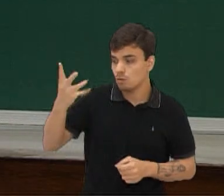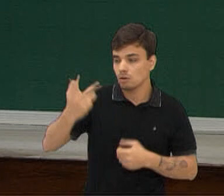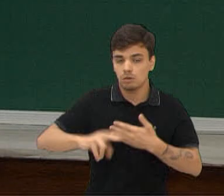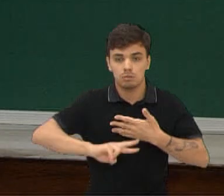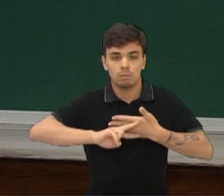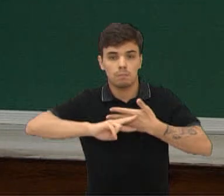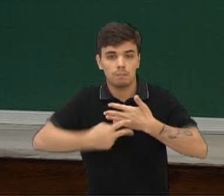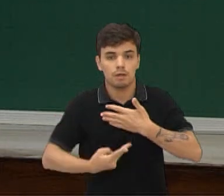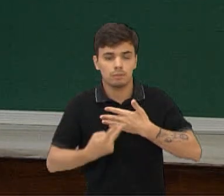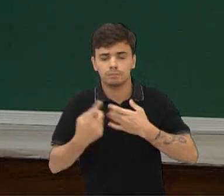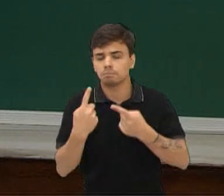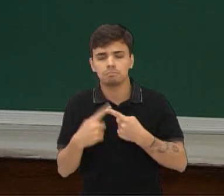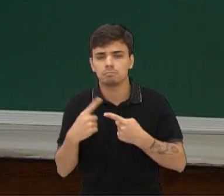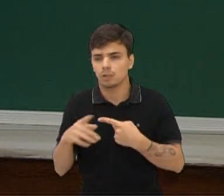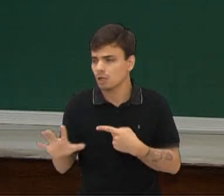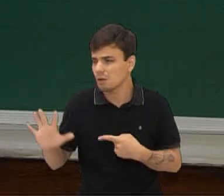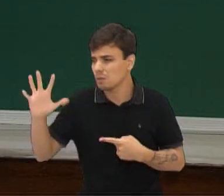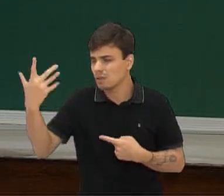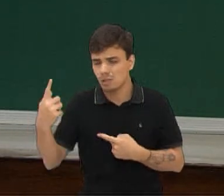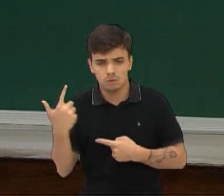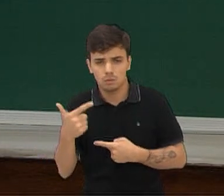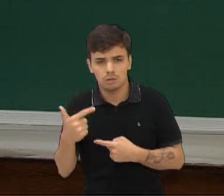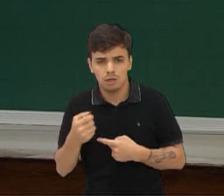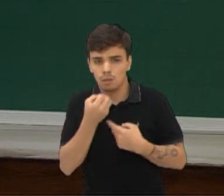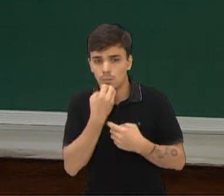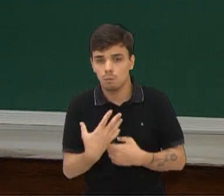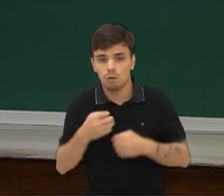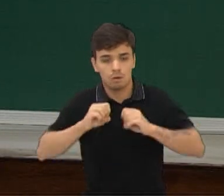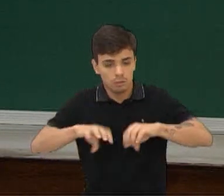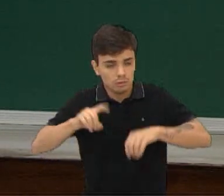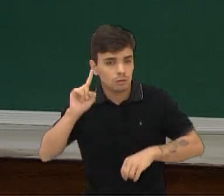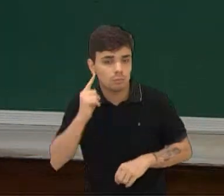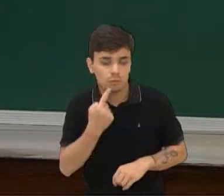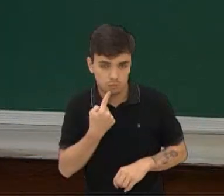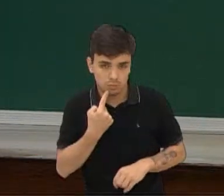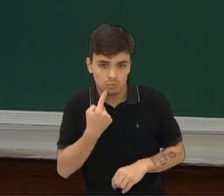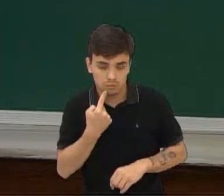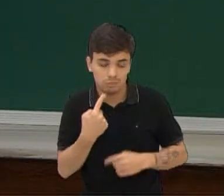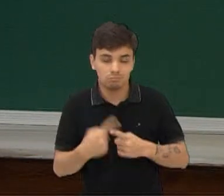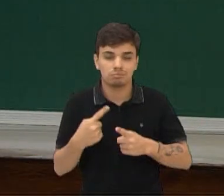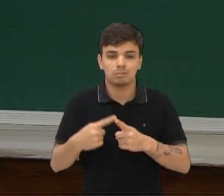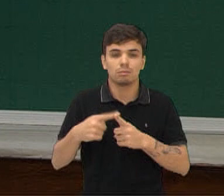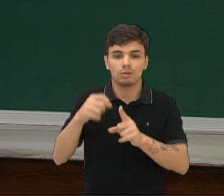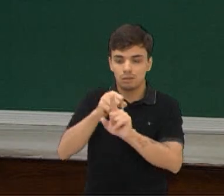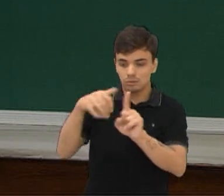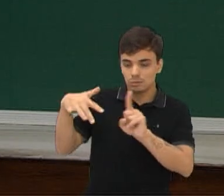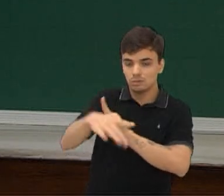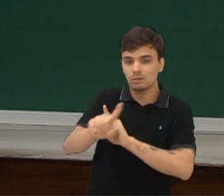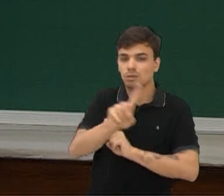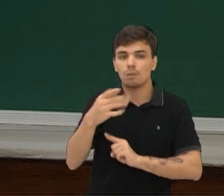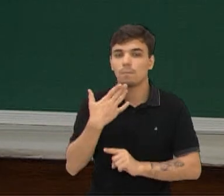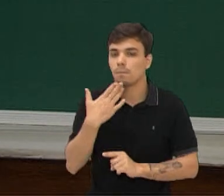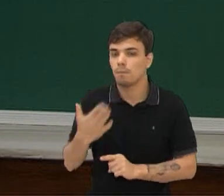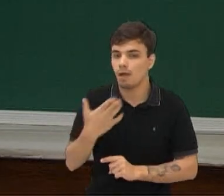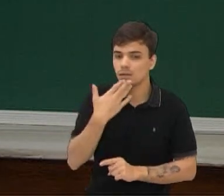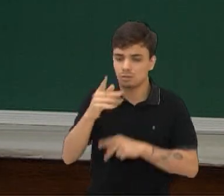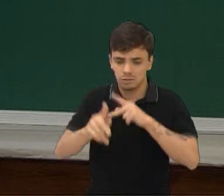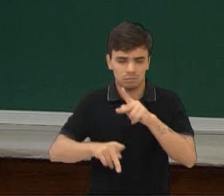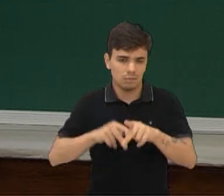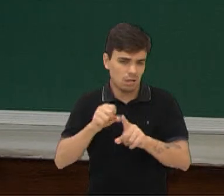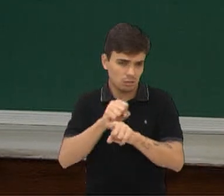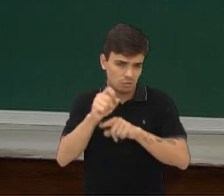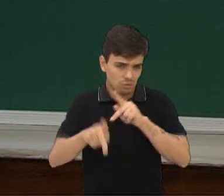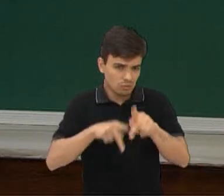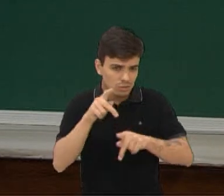é a causa de não ter uma boa educação para os surdos? Porque a sociedade não pede. A sociedade não precisa dela, então